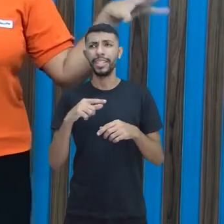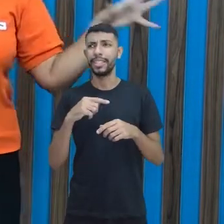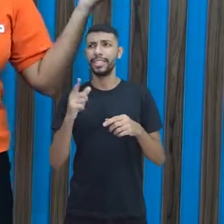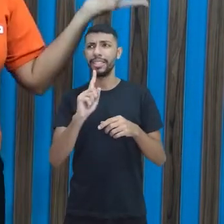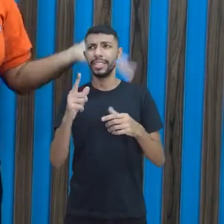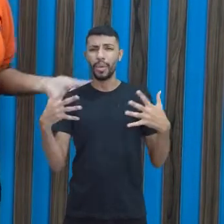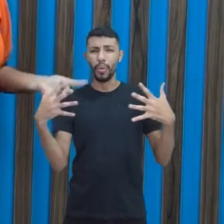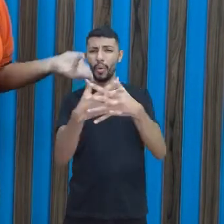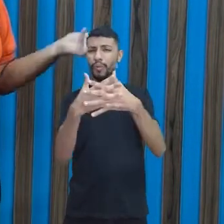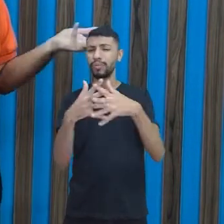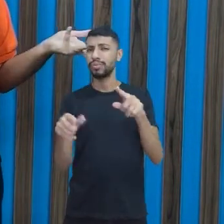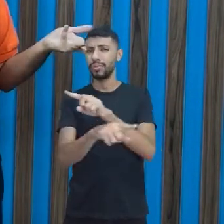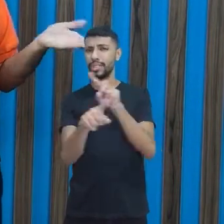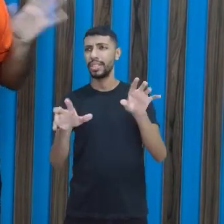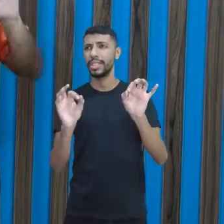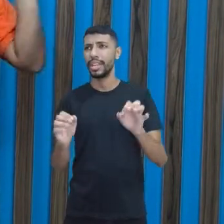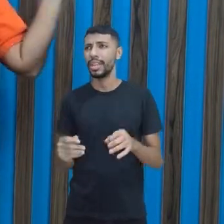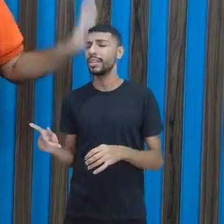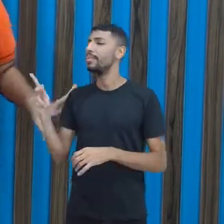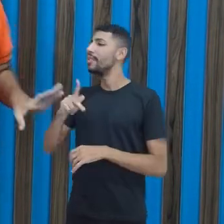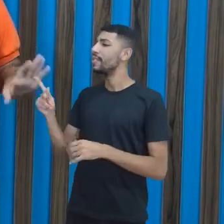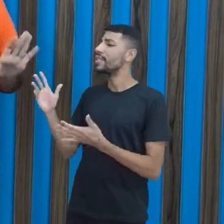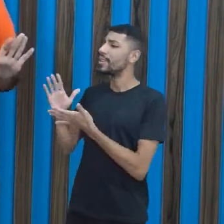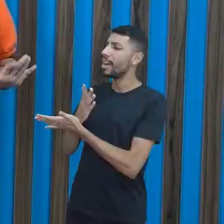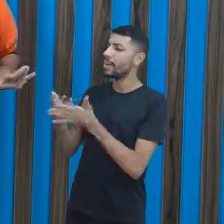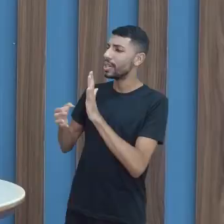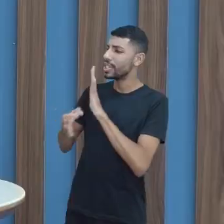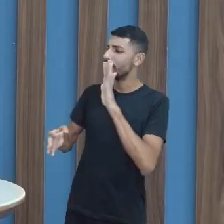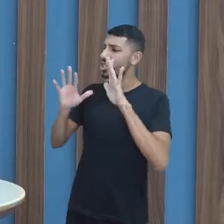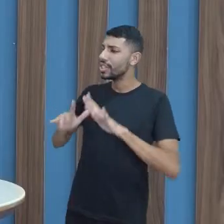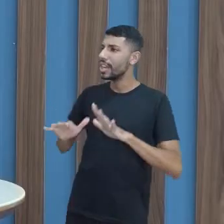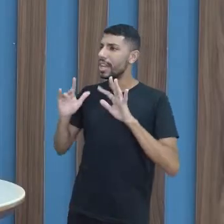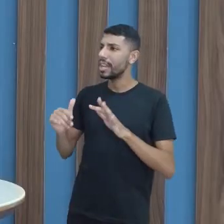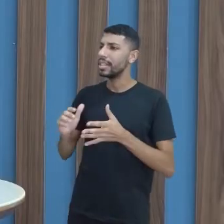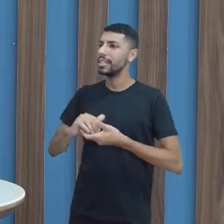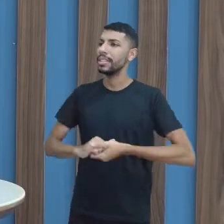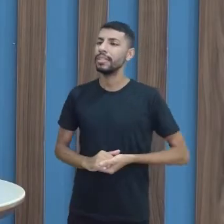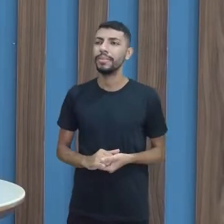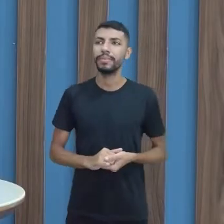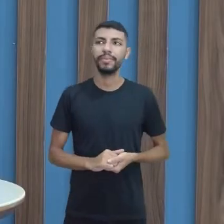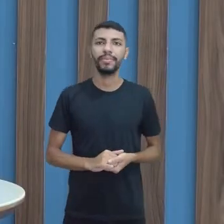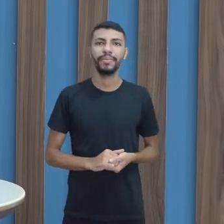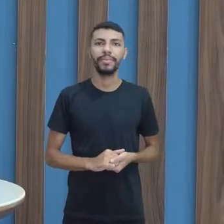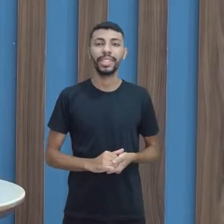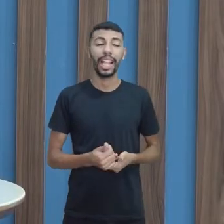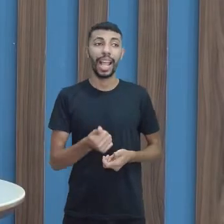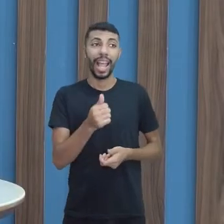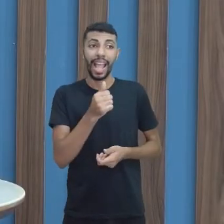Professora Vivi, como estamos aí no chat? Alguma manifestação? Estamos tentando conectar aqui.